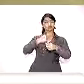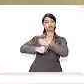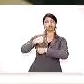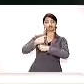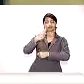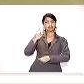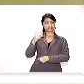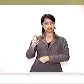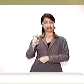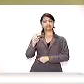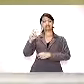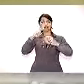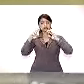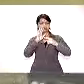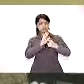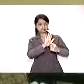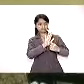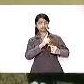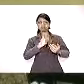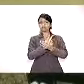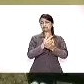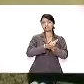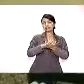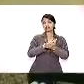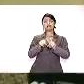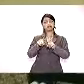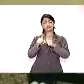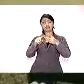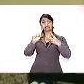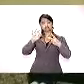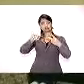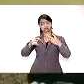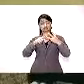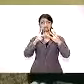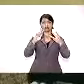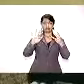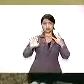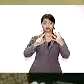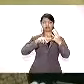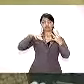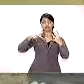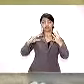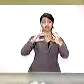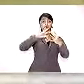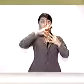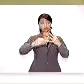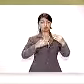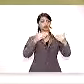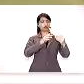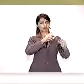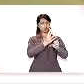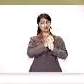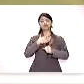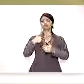2015 fiscalização no aponem ocorrência da mesma forma TJ pfm PC todos pela regularidade das contas e meu voto É